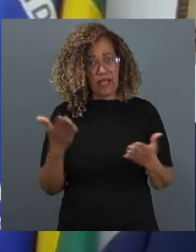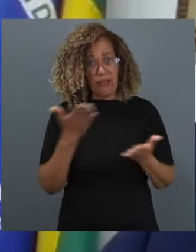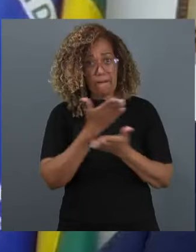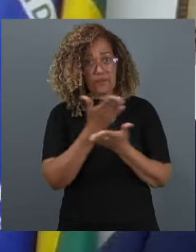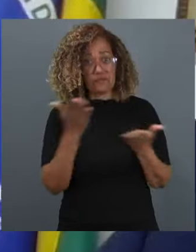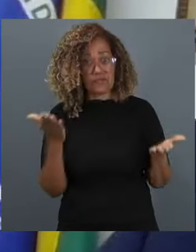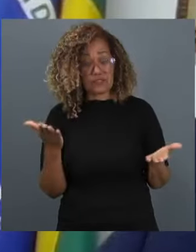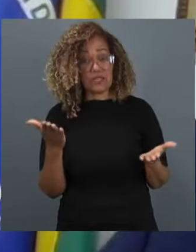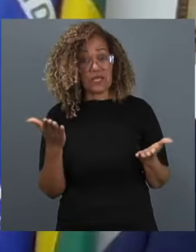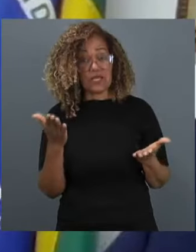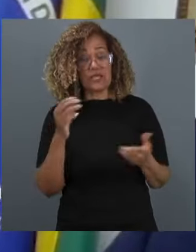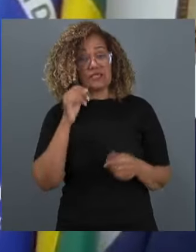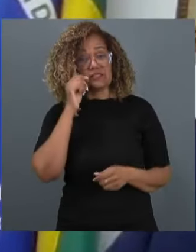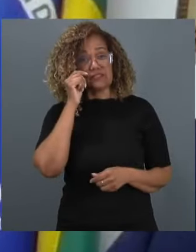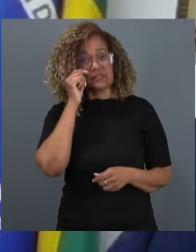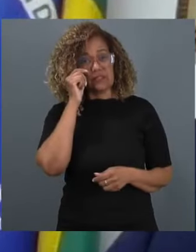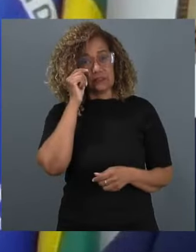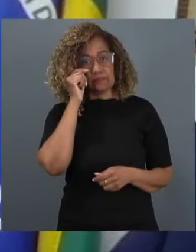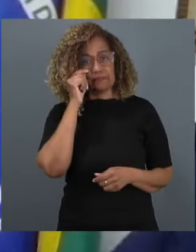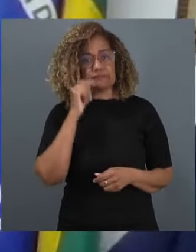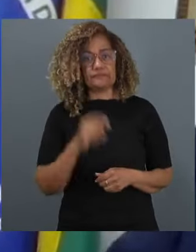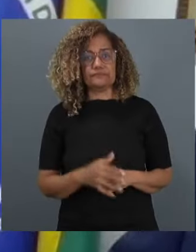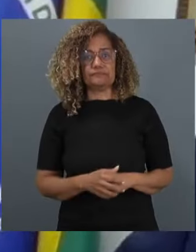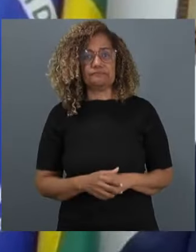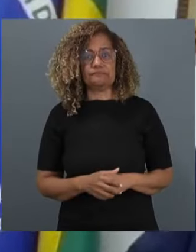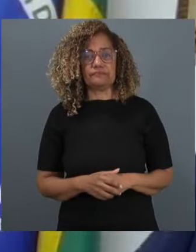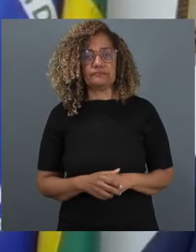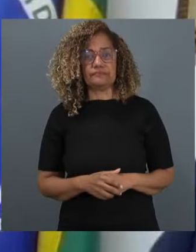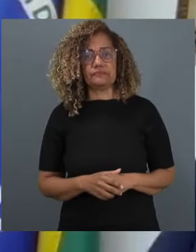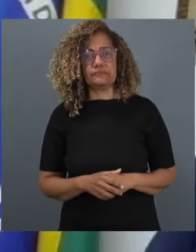que, além dessa questão